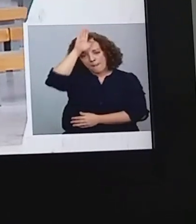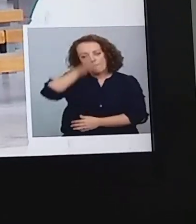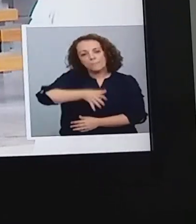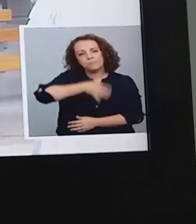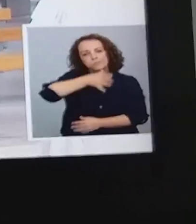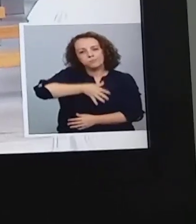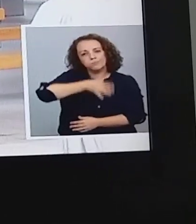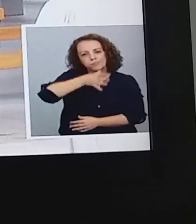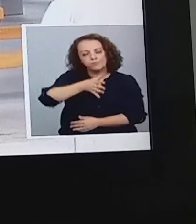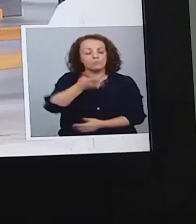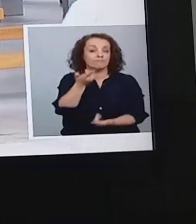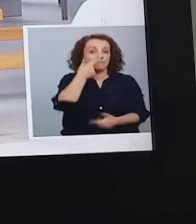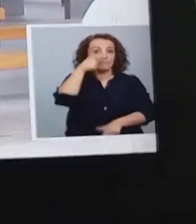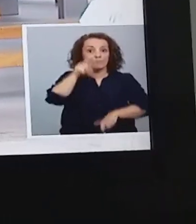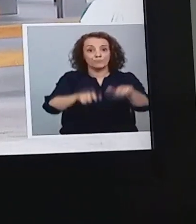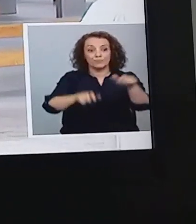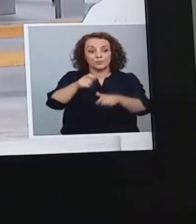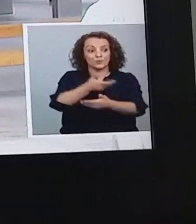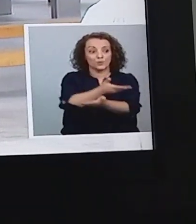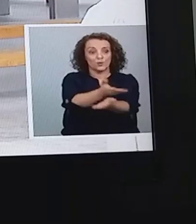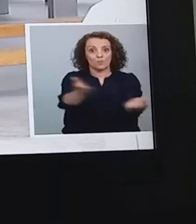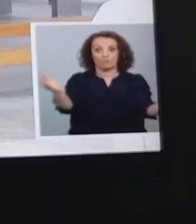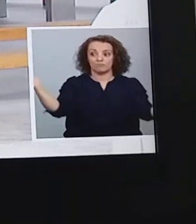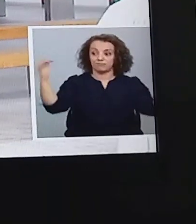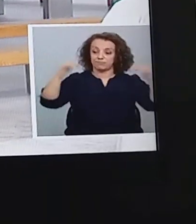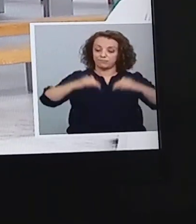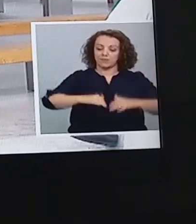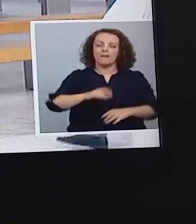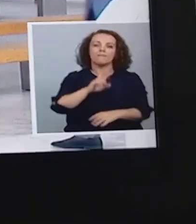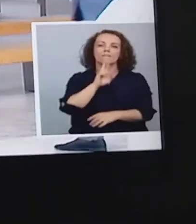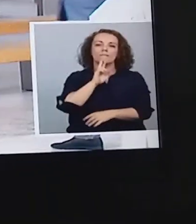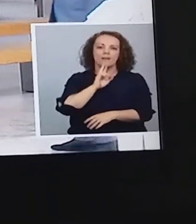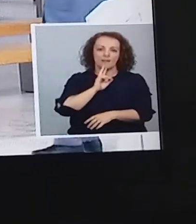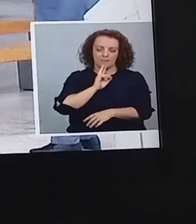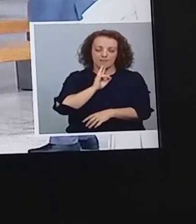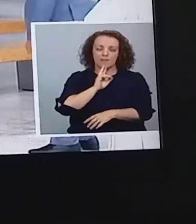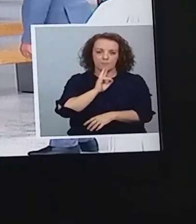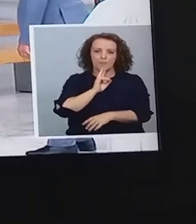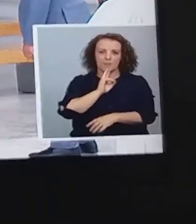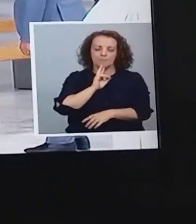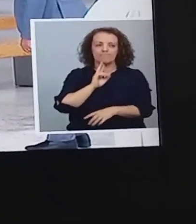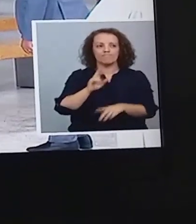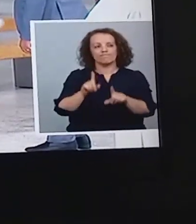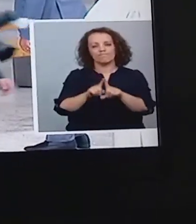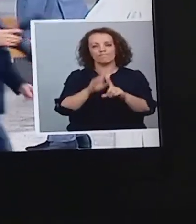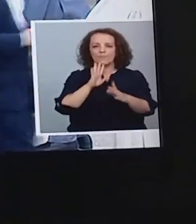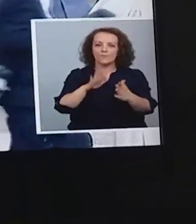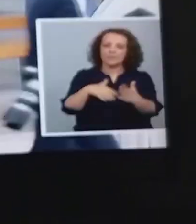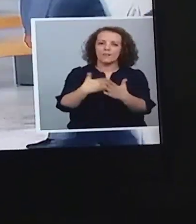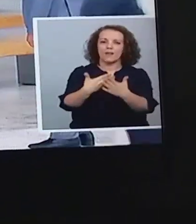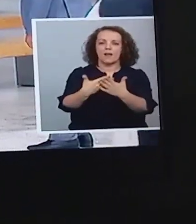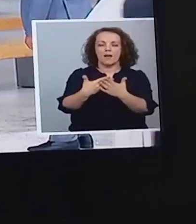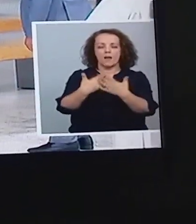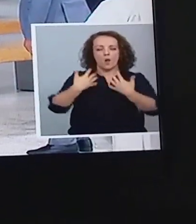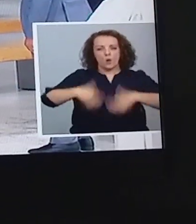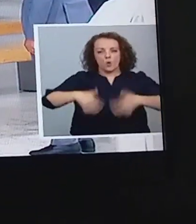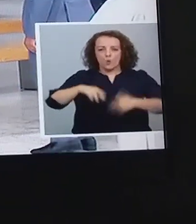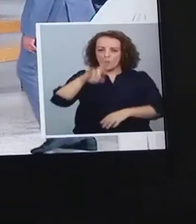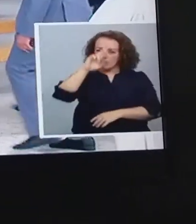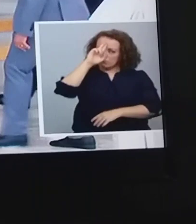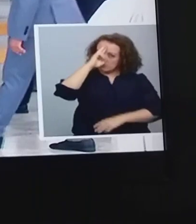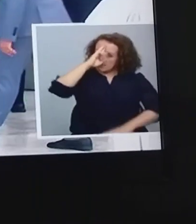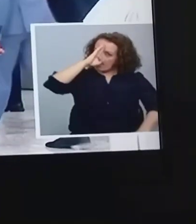as pessoas que aqui em Fátima, de alguma maneira, representam os heróis e heroínas que se